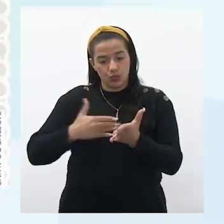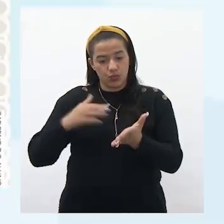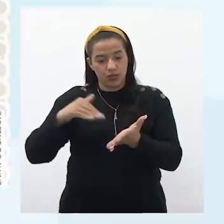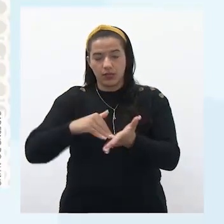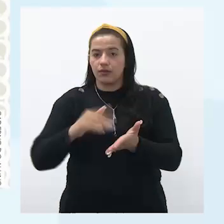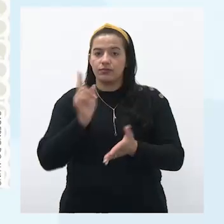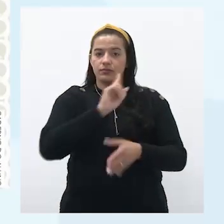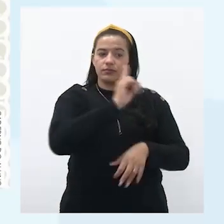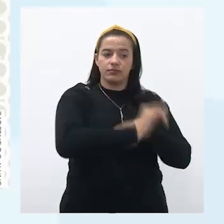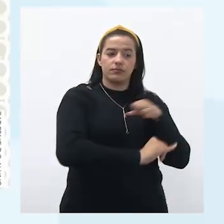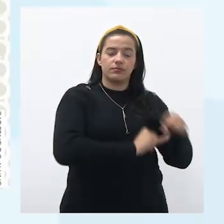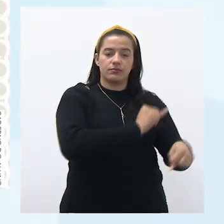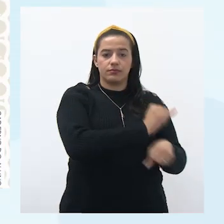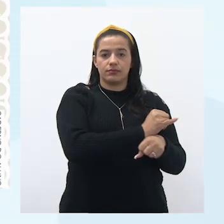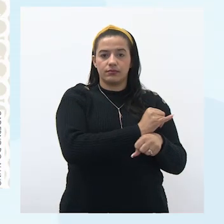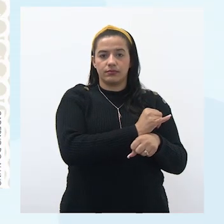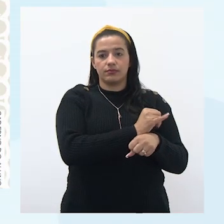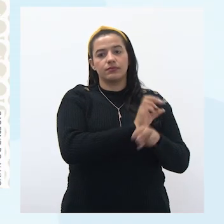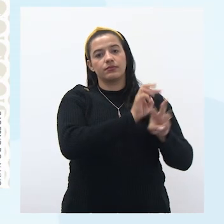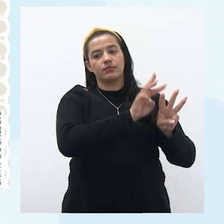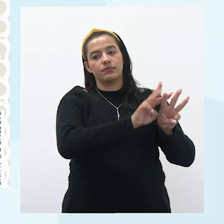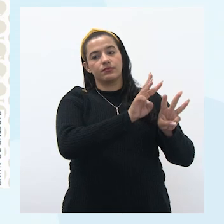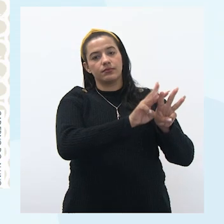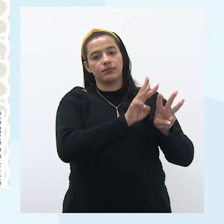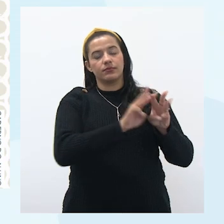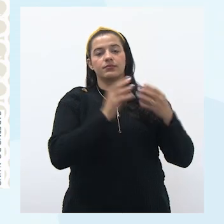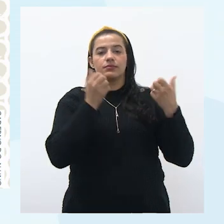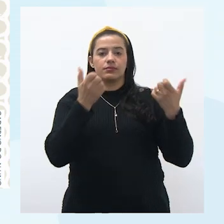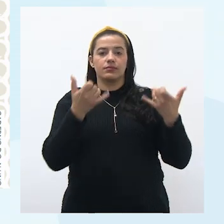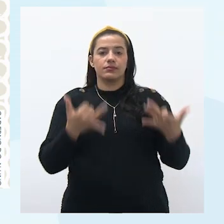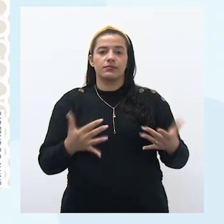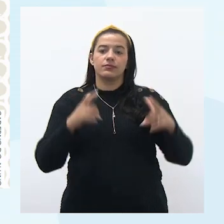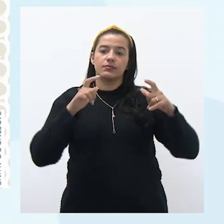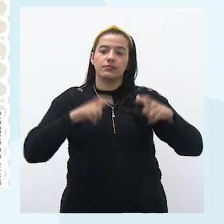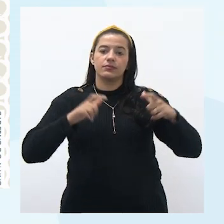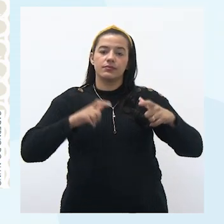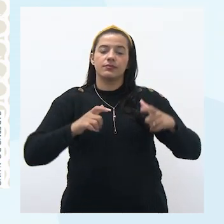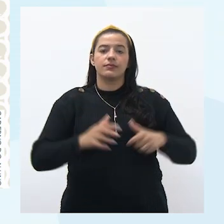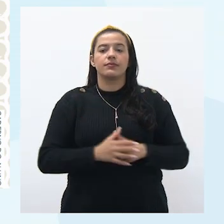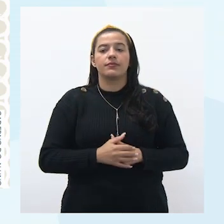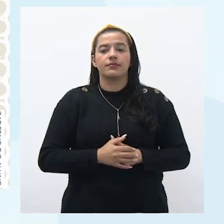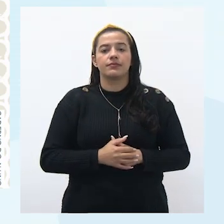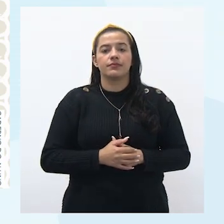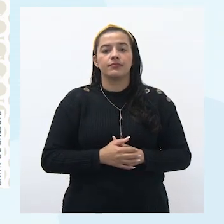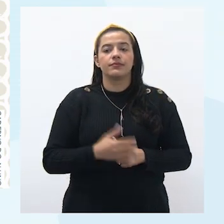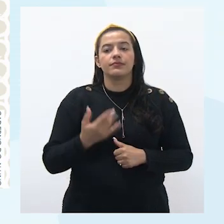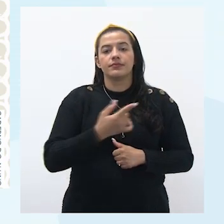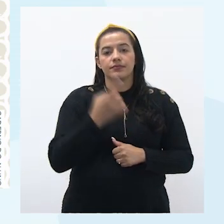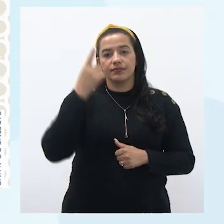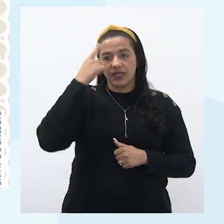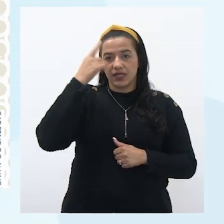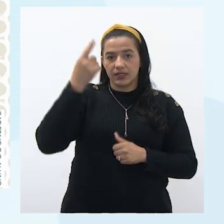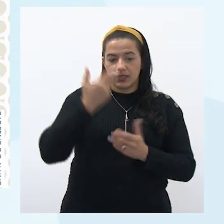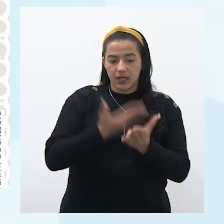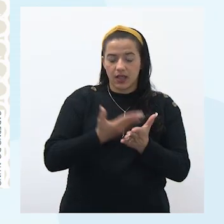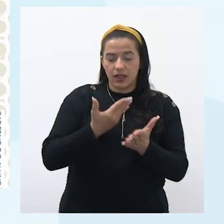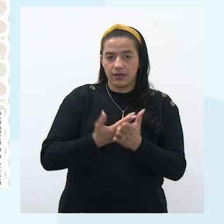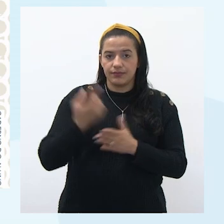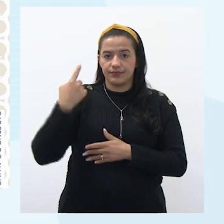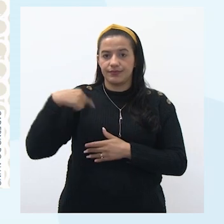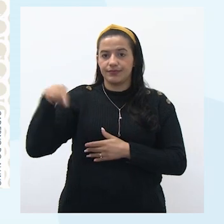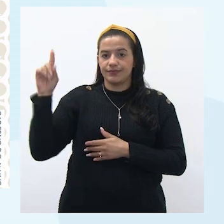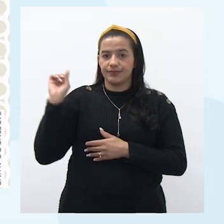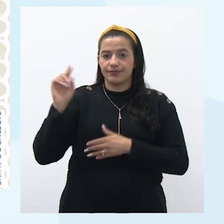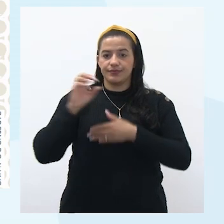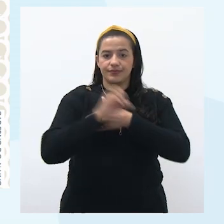e o exercício da autoavaliação. E aí a gente vai mostrar para vocês onde é que o estudante faz e vai relembrar, que foi a aula de ontem do Centro